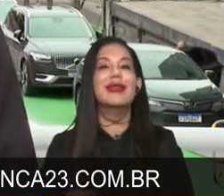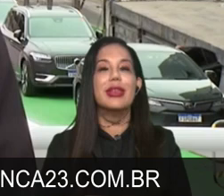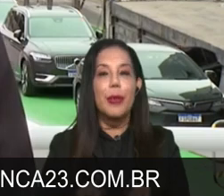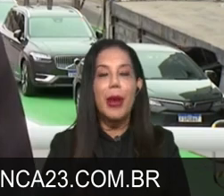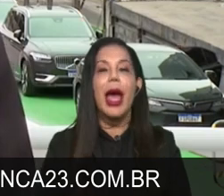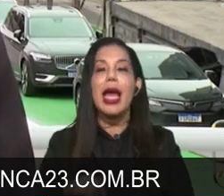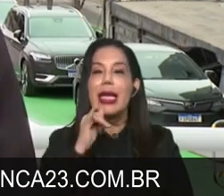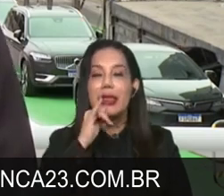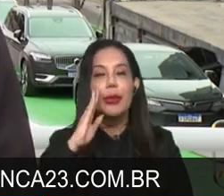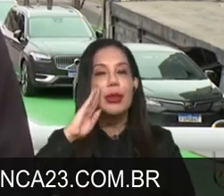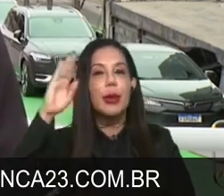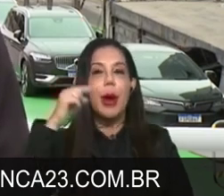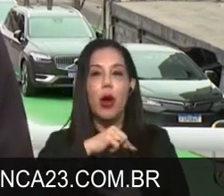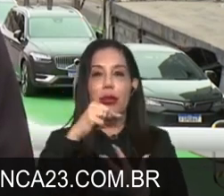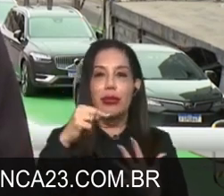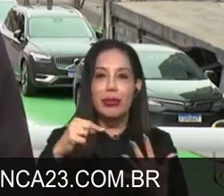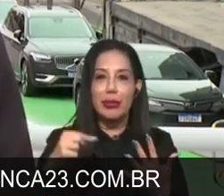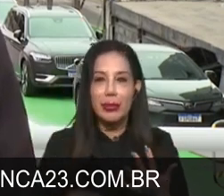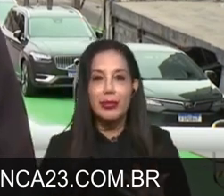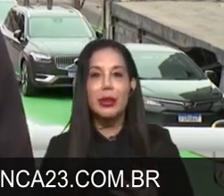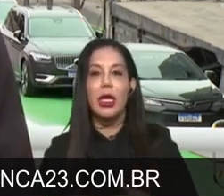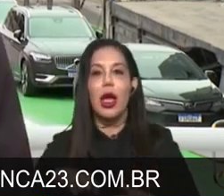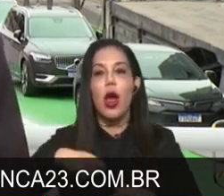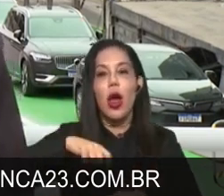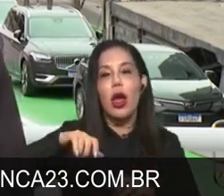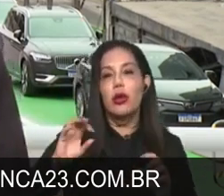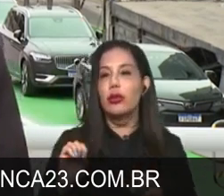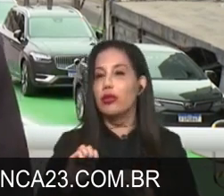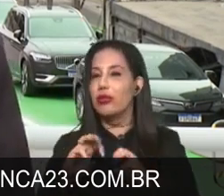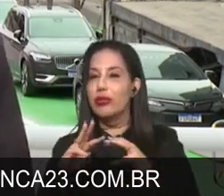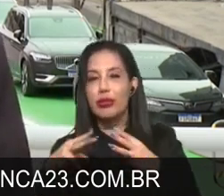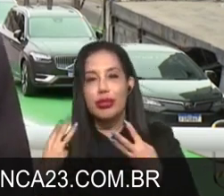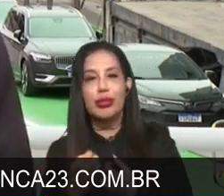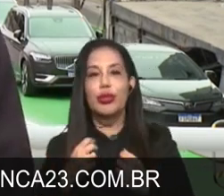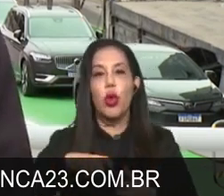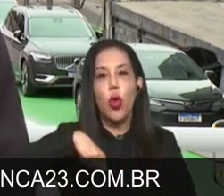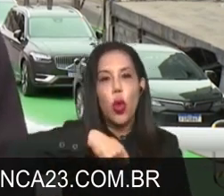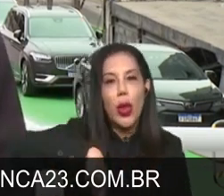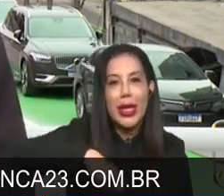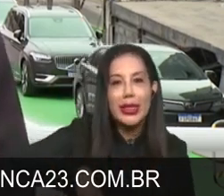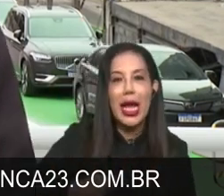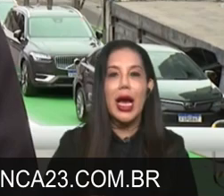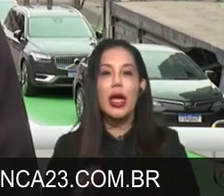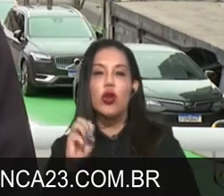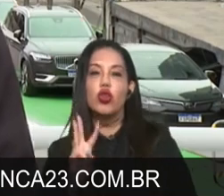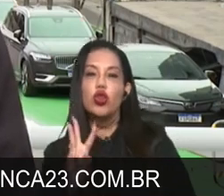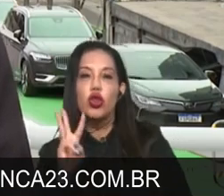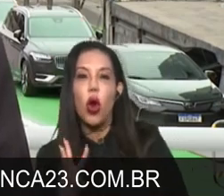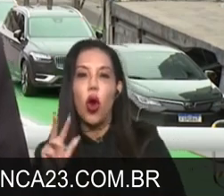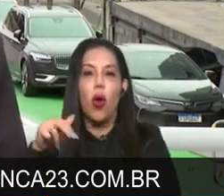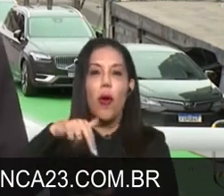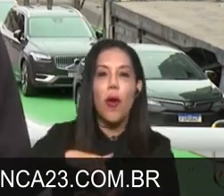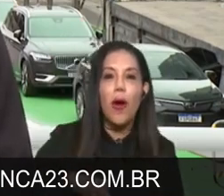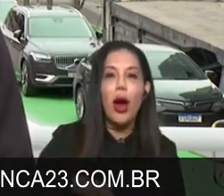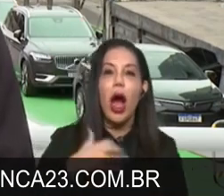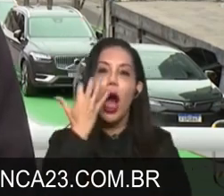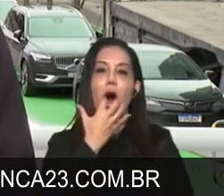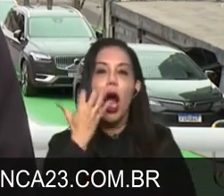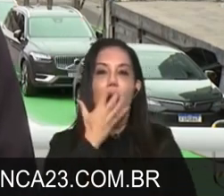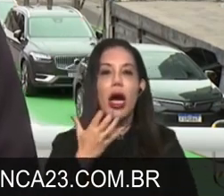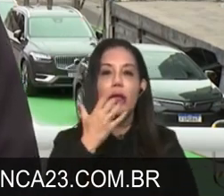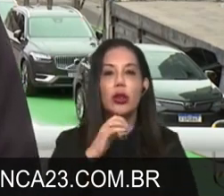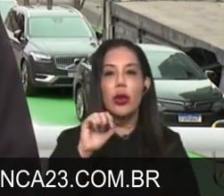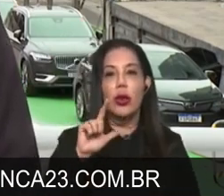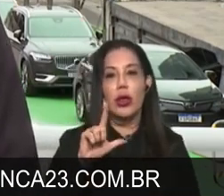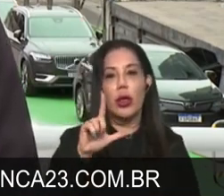haverá destaque para eventos de culinária, shows em quatro palcos e participação de alguns nomes, como a cantora